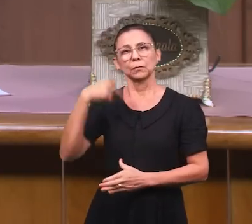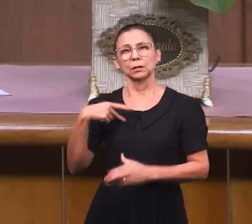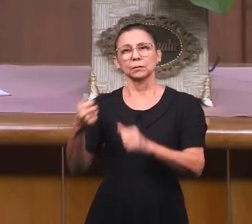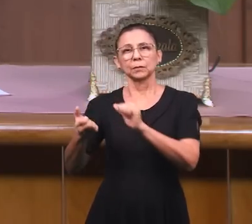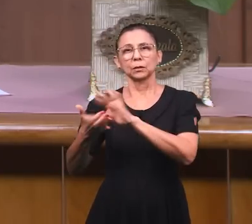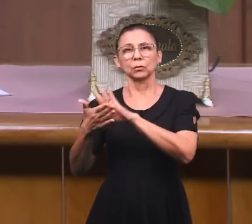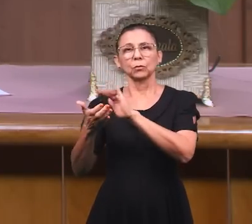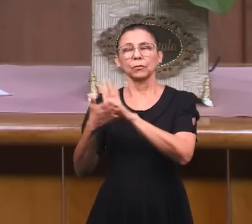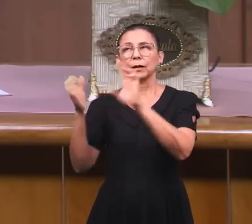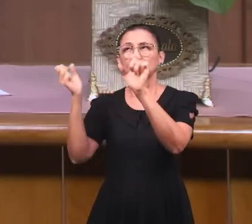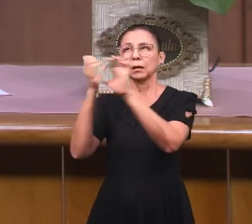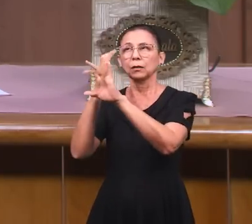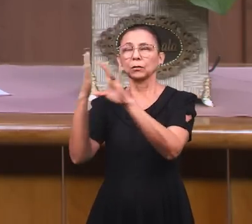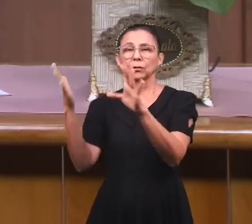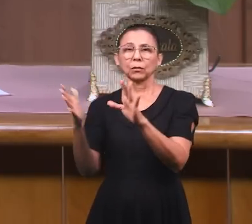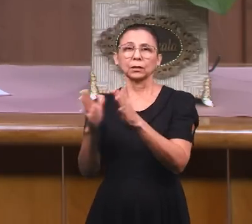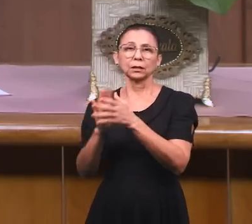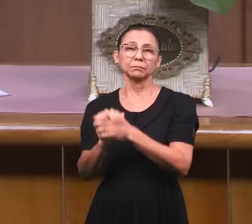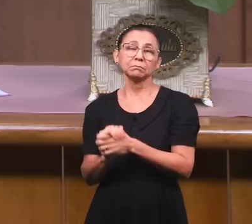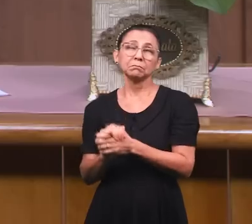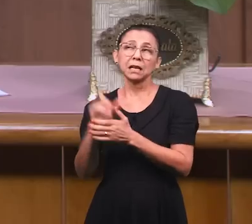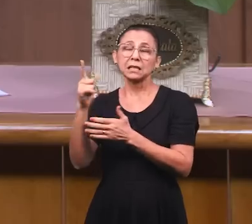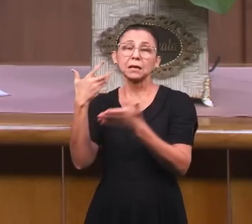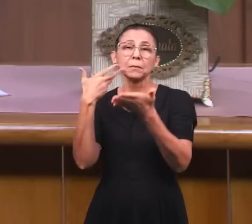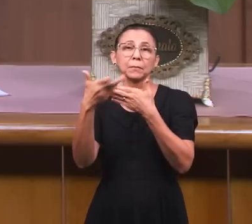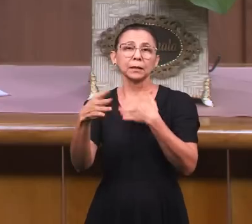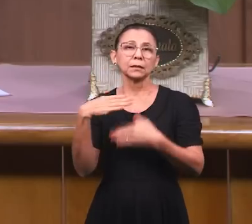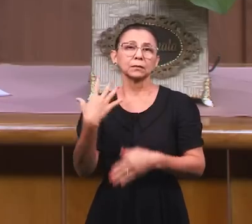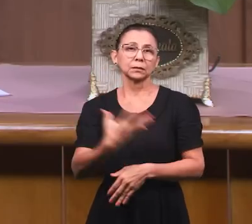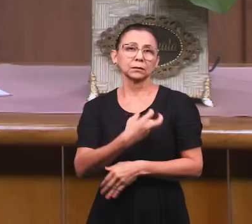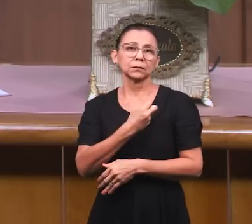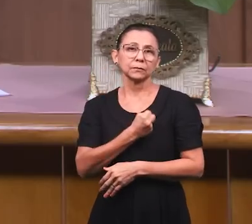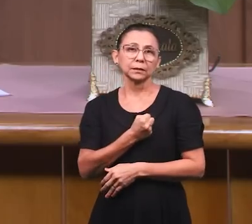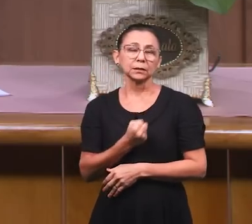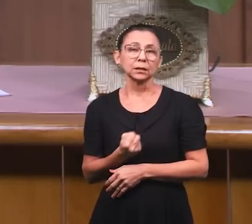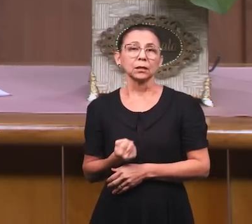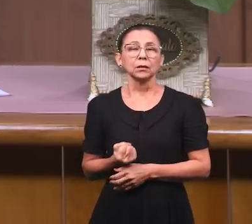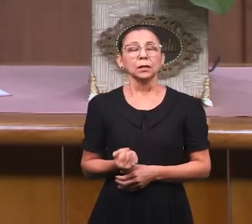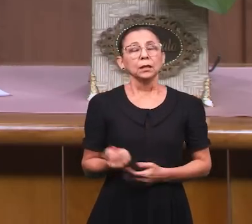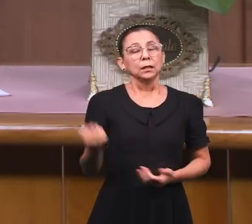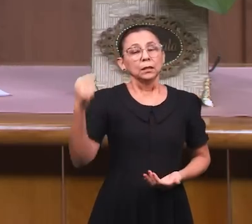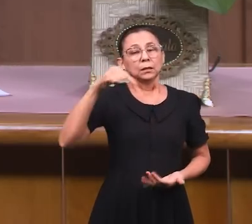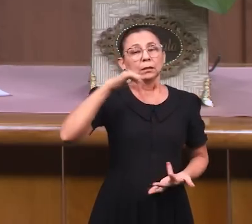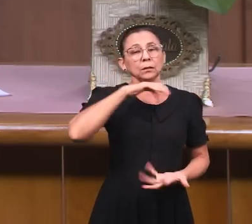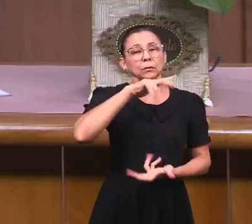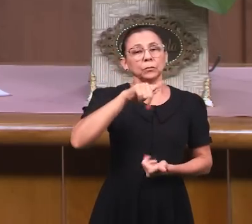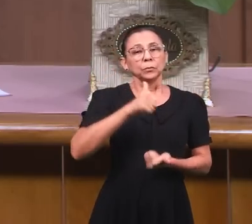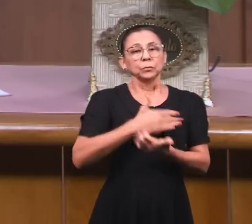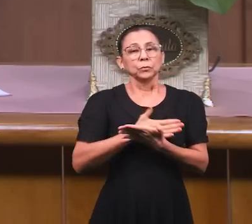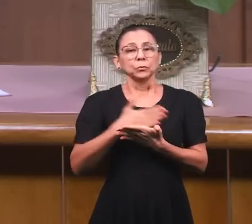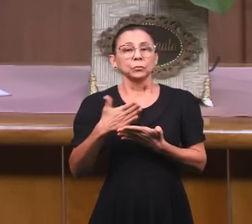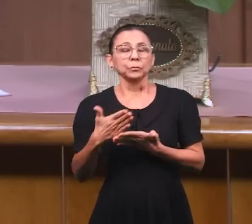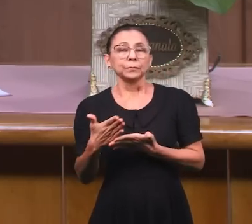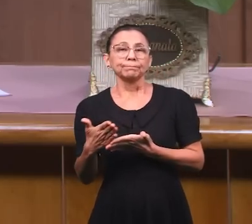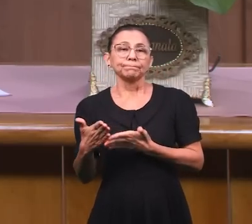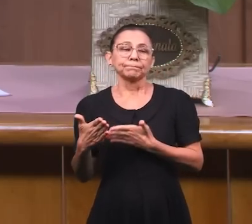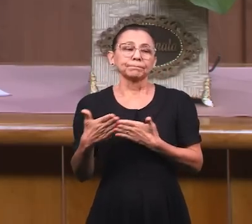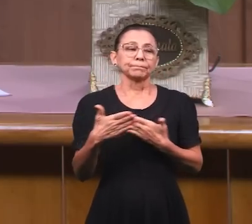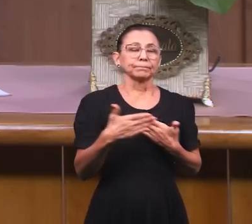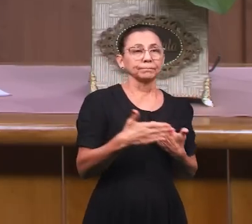glória, mas ele, pelo seu pecado, saiu ali do Éden. E ele iniciou uma caminhada de